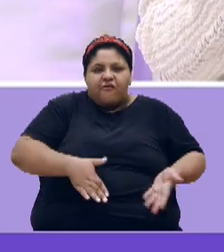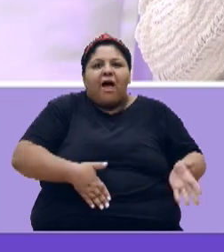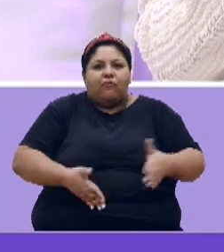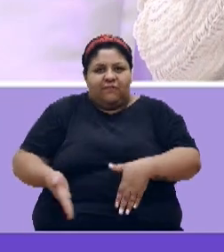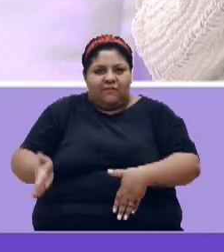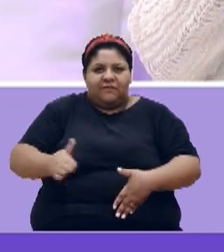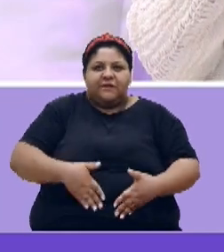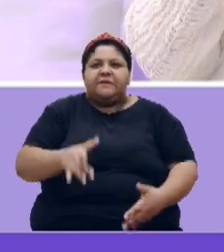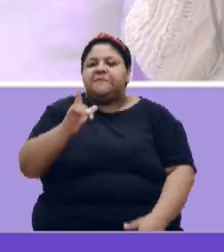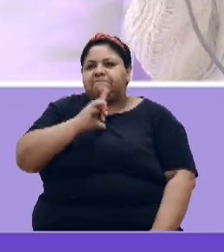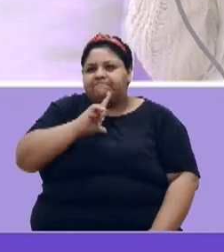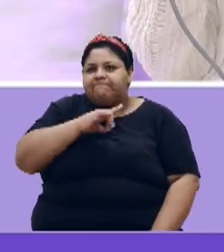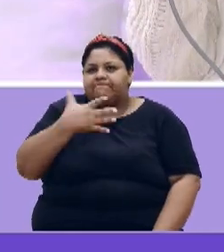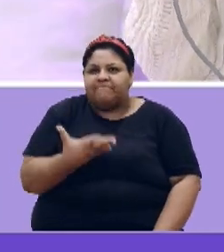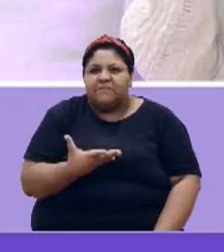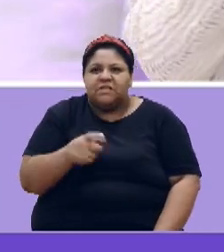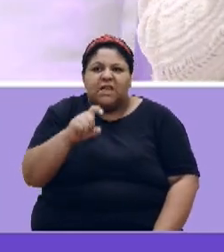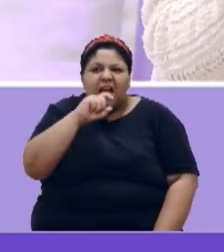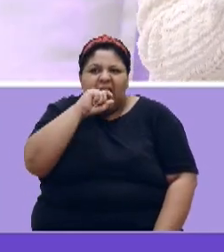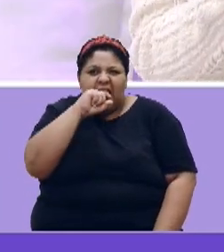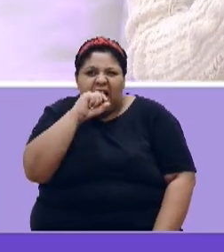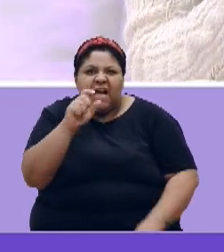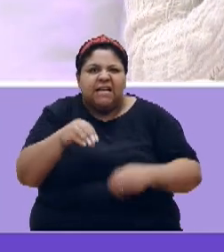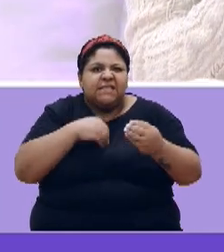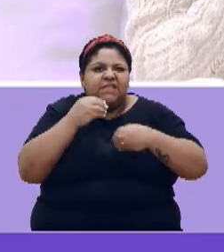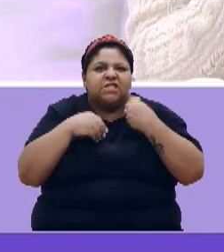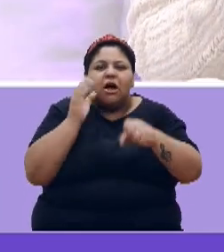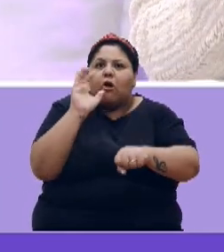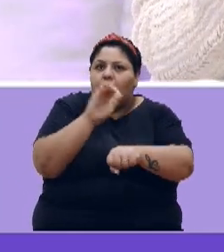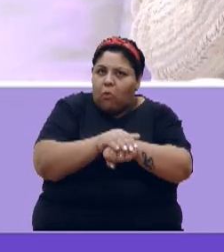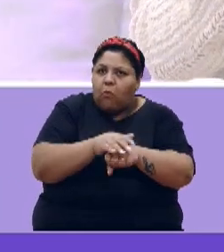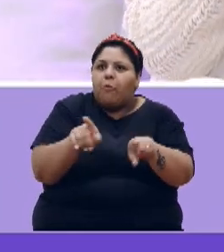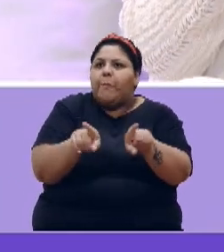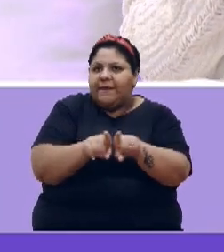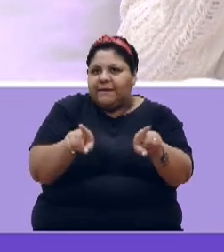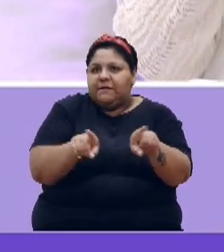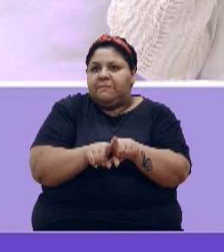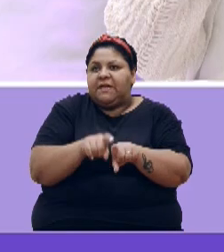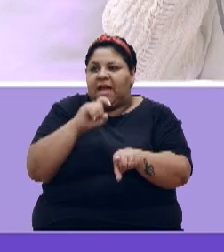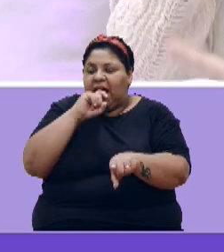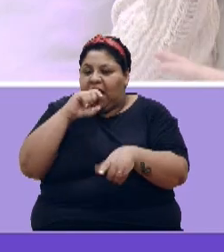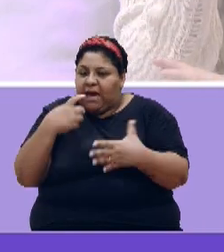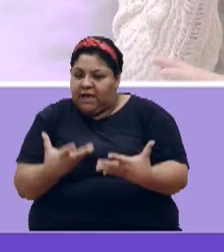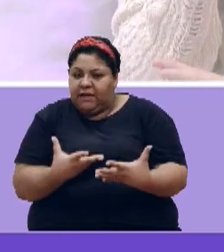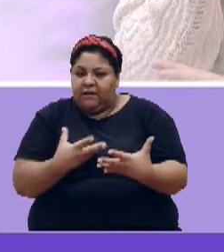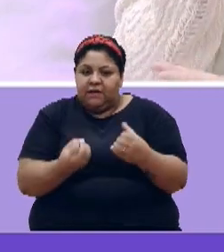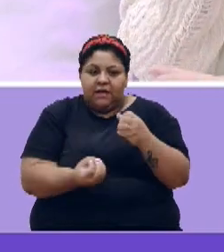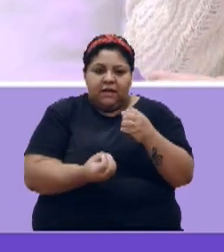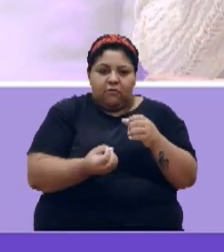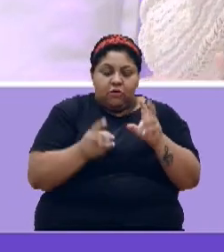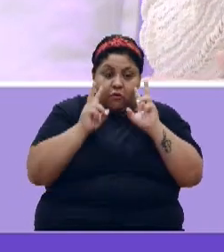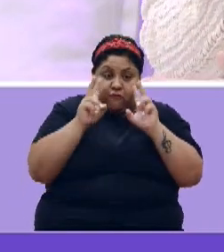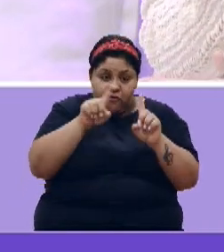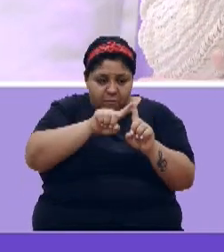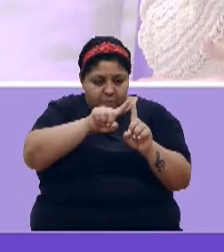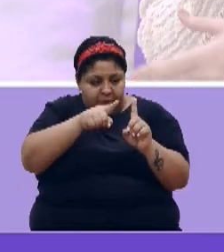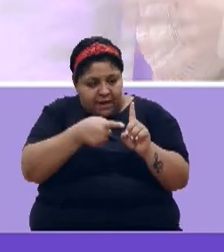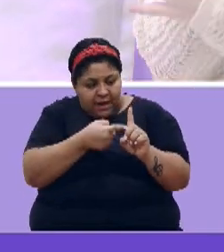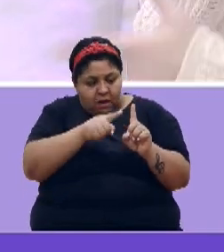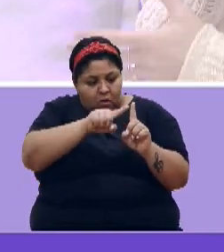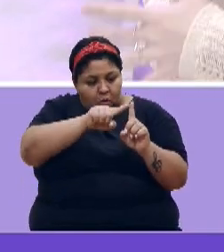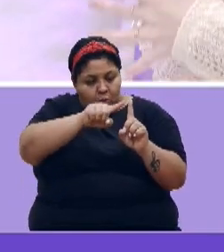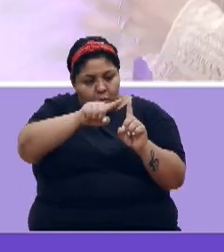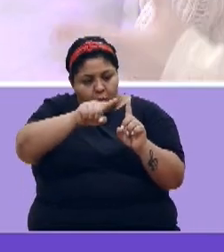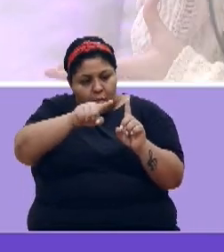Eu tinha inveja e sentia muita culpa toda vez que eu sentia inveja, quando eu via uma barriga crescendo do meu lado.